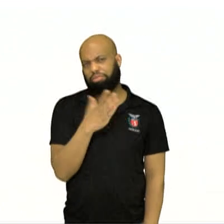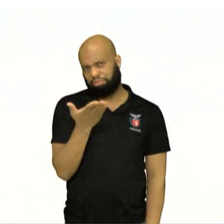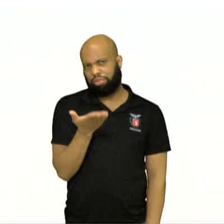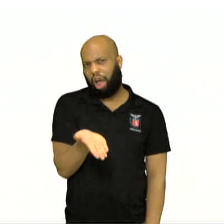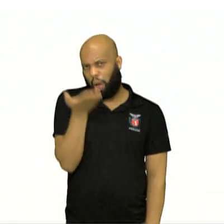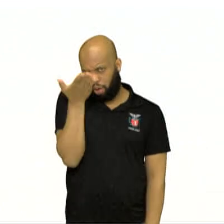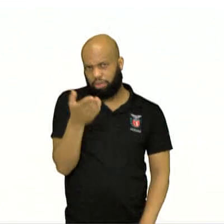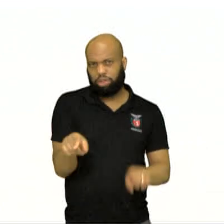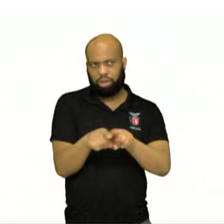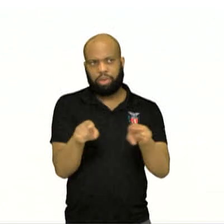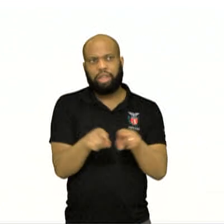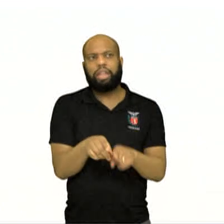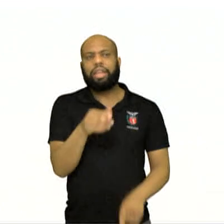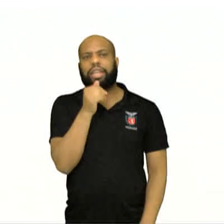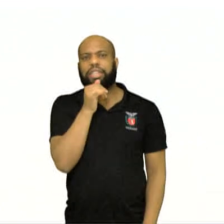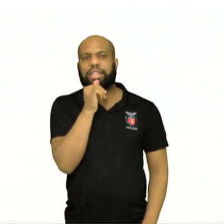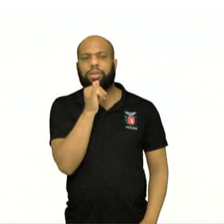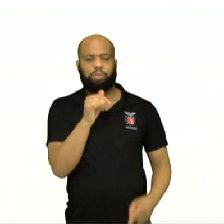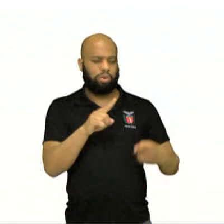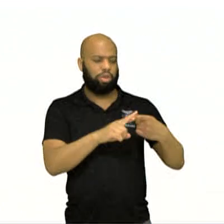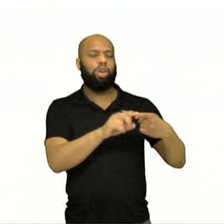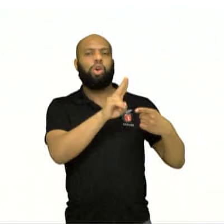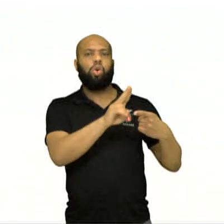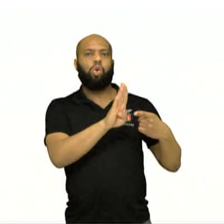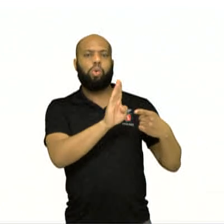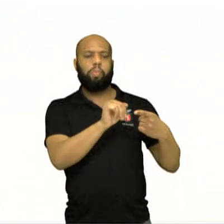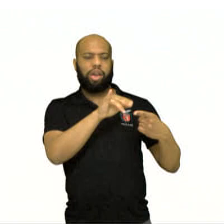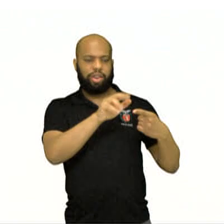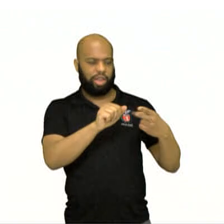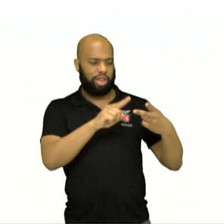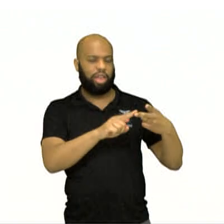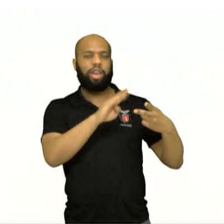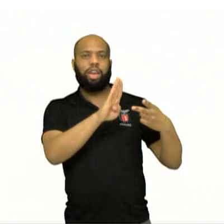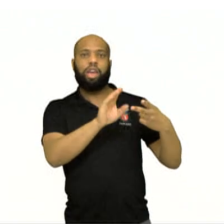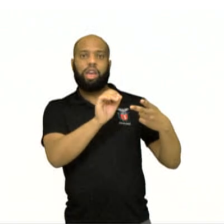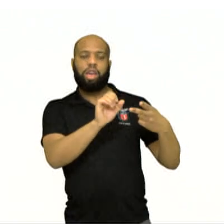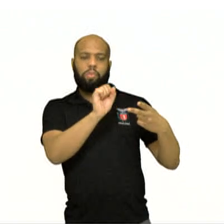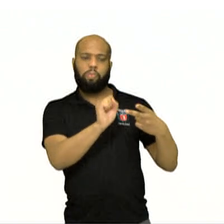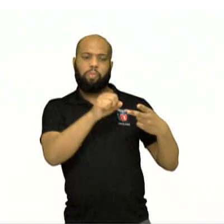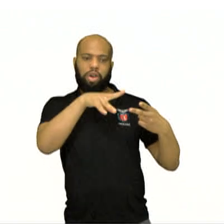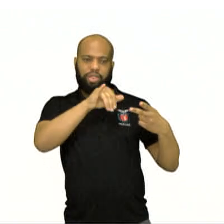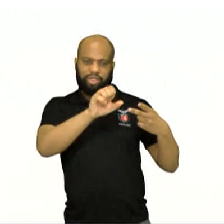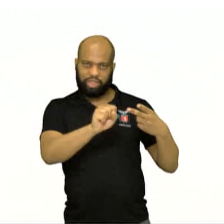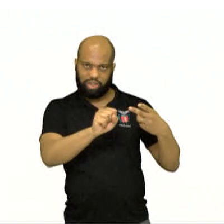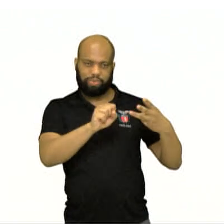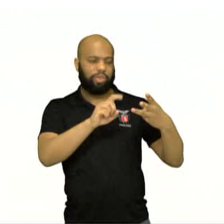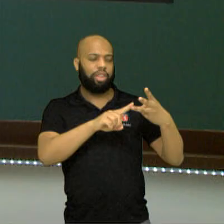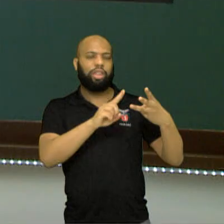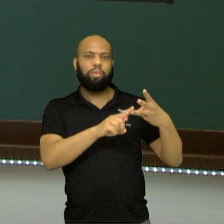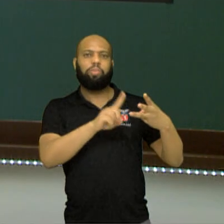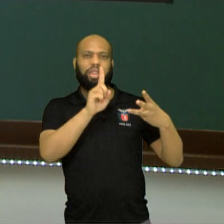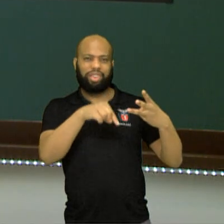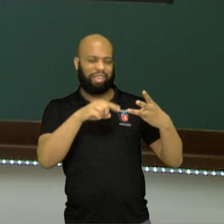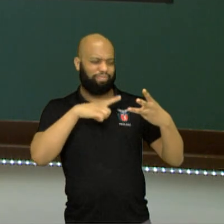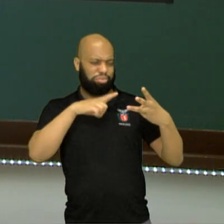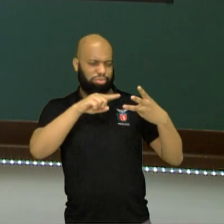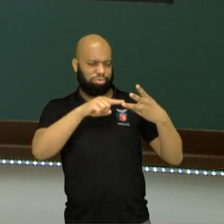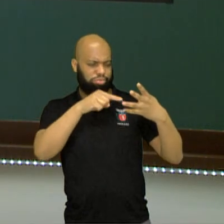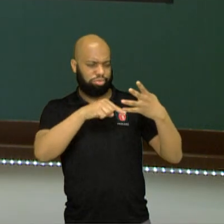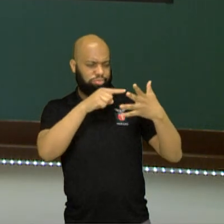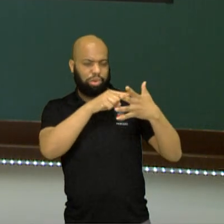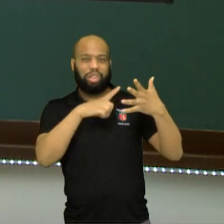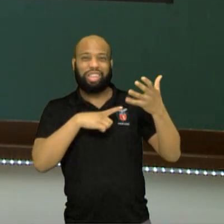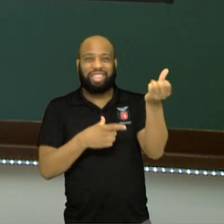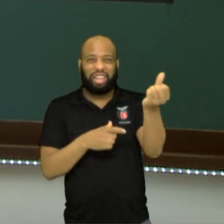relativamente alto, como o caso da Albânia, a Bósnia e Herzegovina, a Ucrânia, a Armênia, a Macedônia, Azerbaijão e Moldávia. É